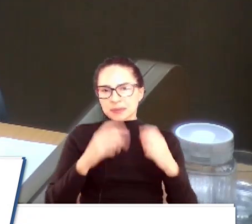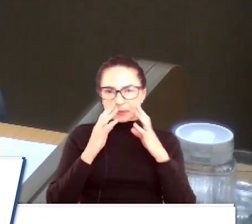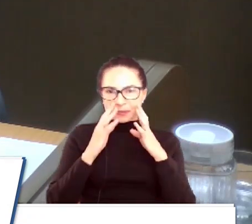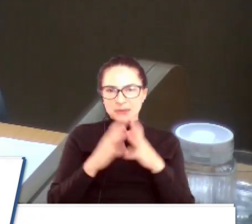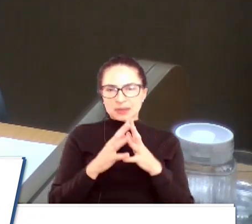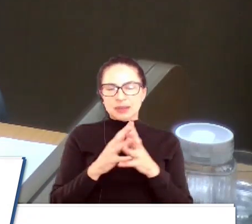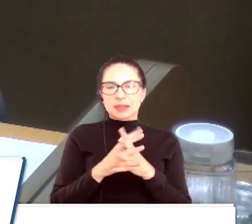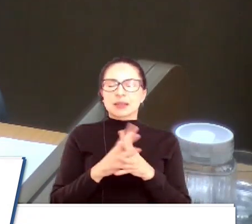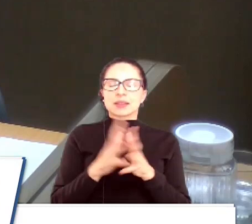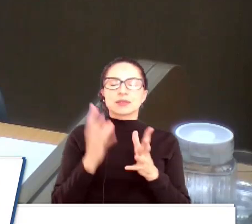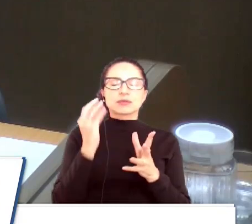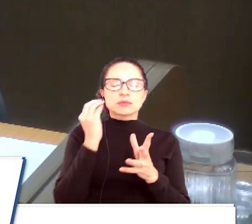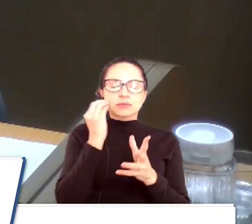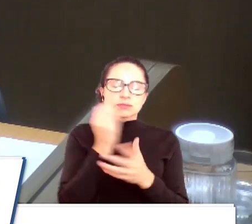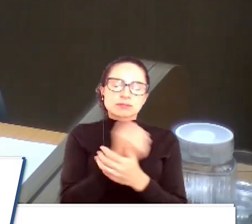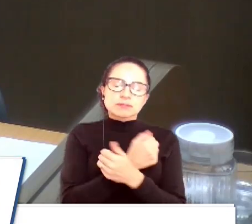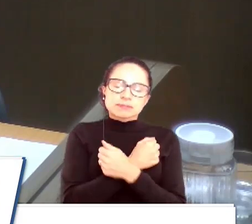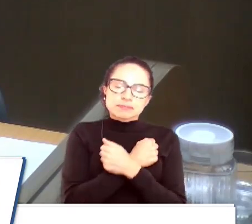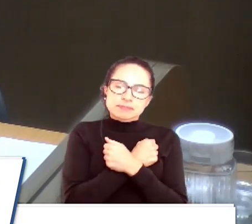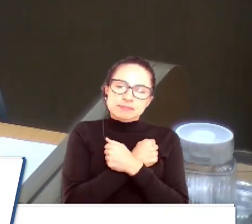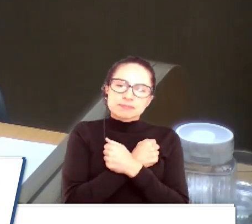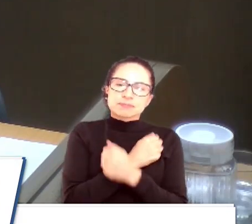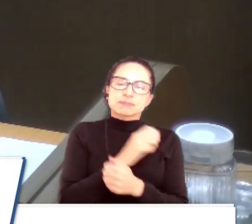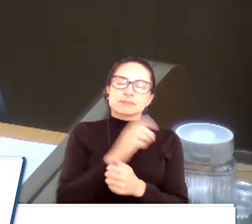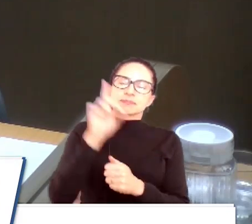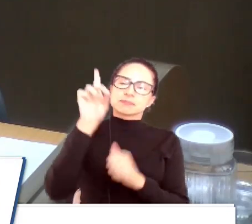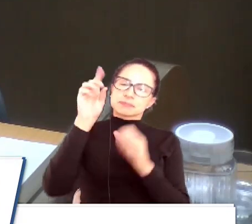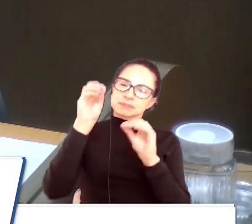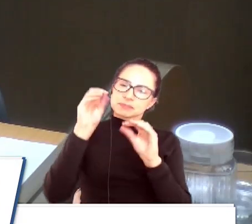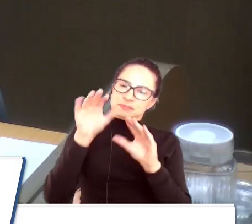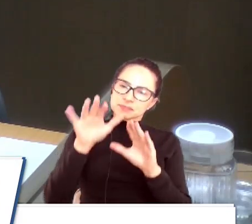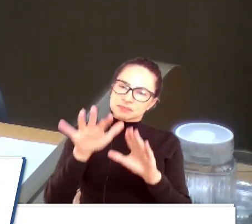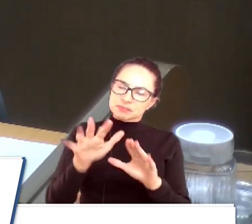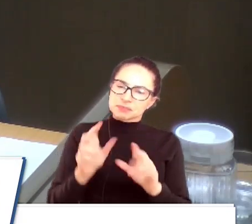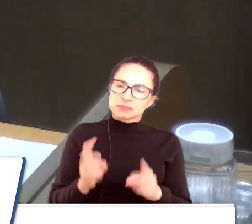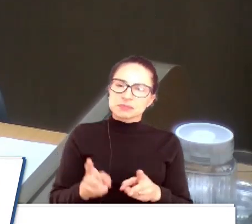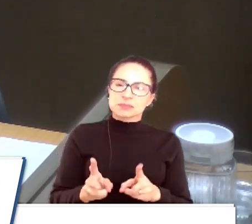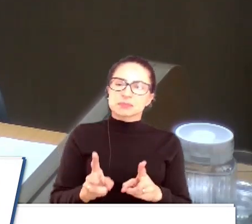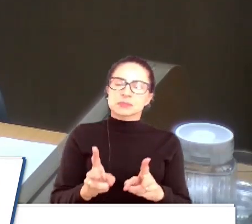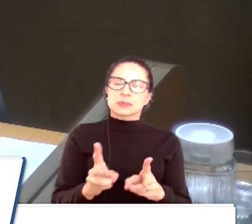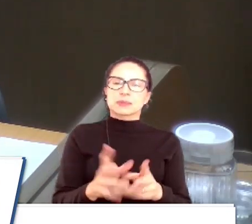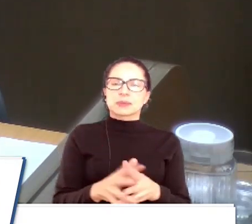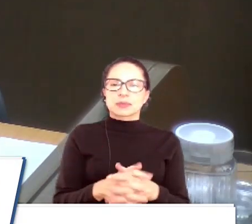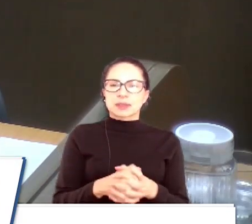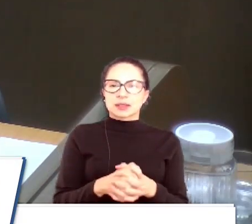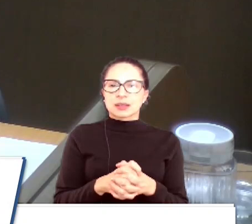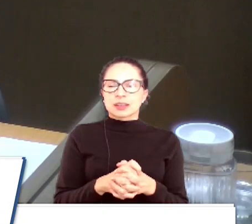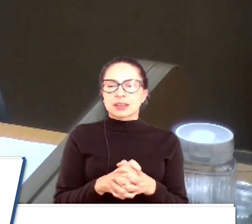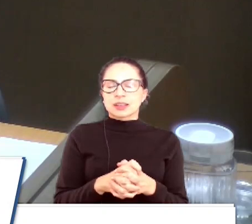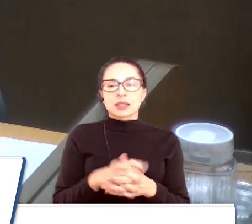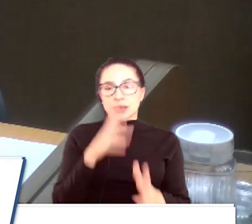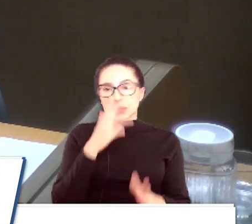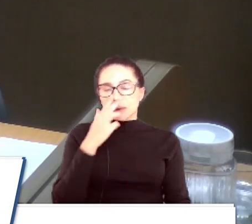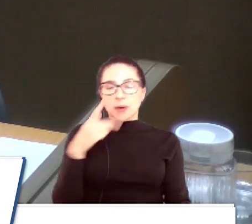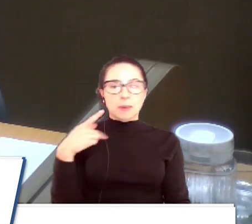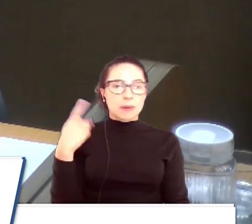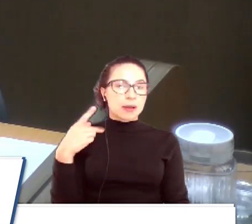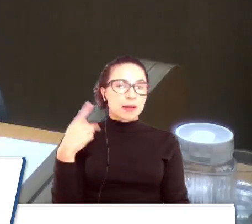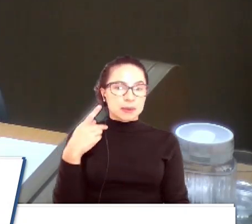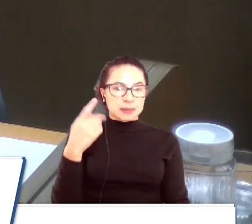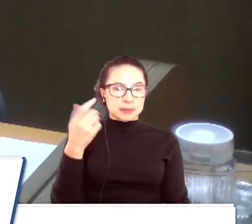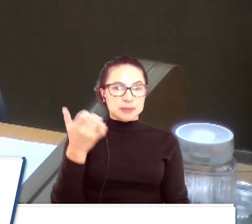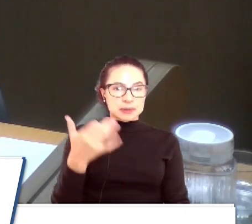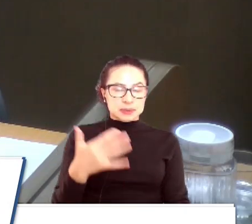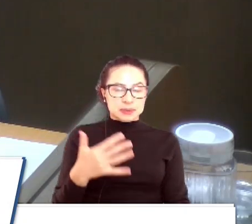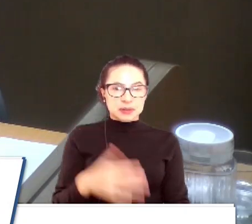amém, um beijo no seu coração, que o Espírito, amém, Santo continue te iluminando. Como o Palamone falou,